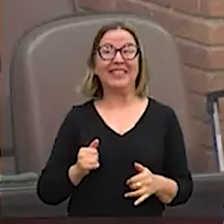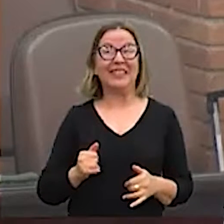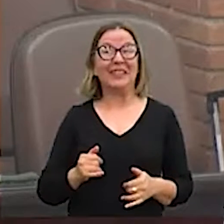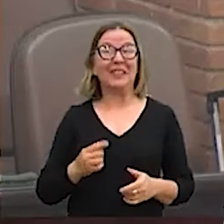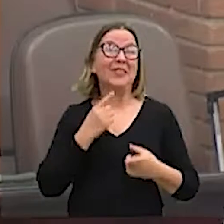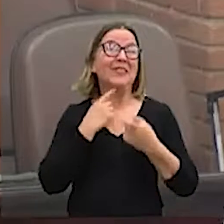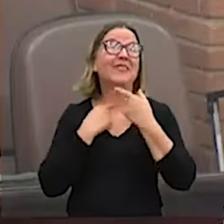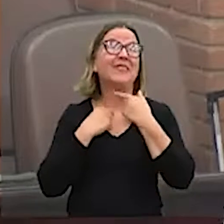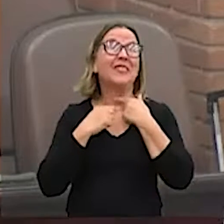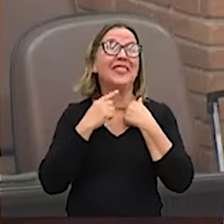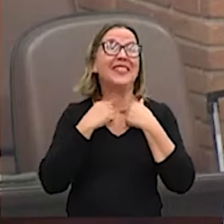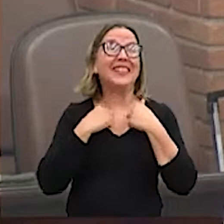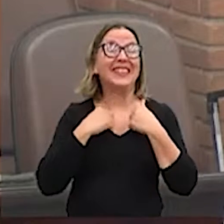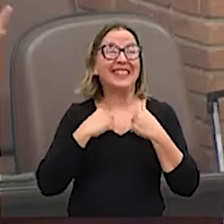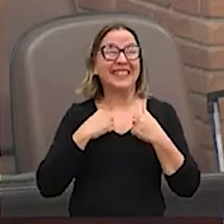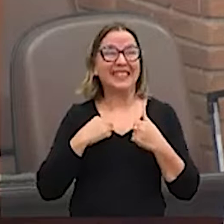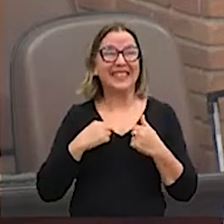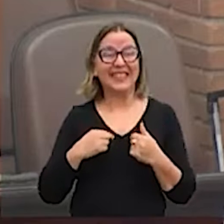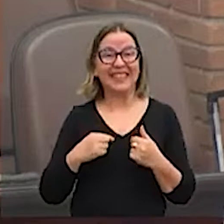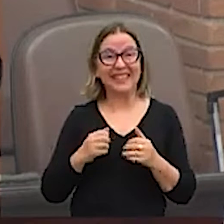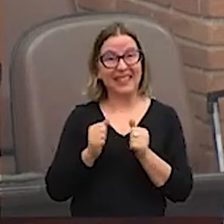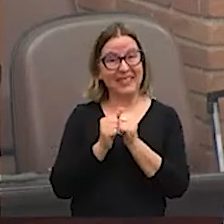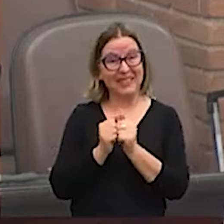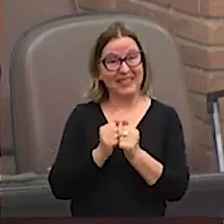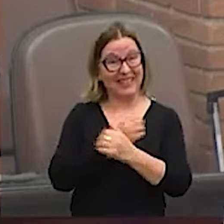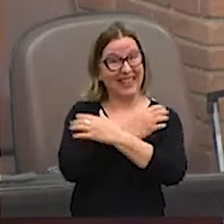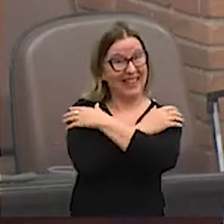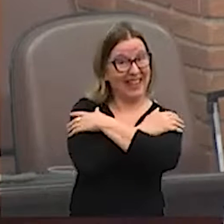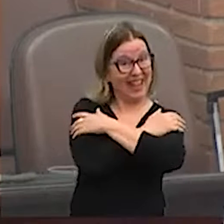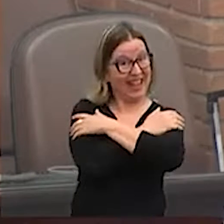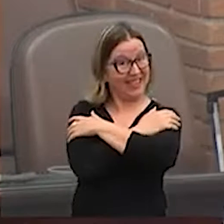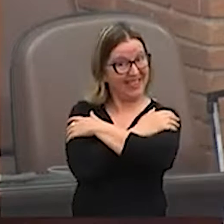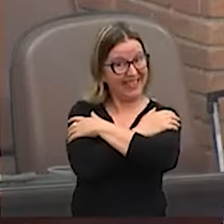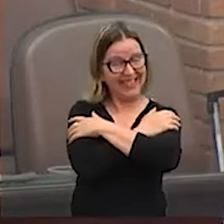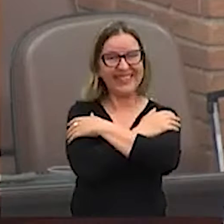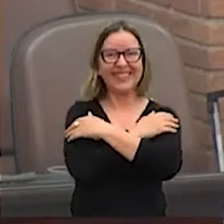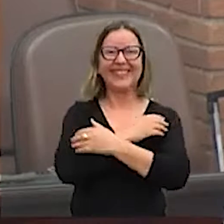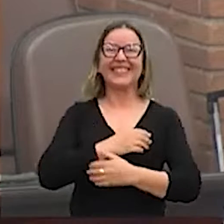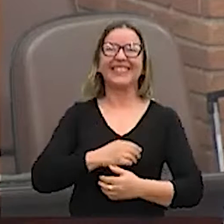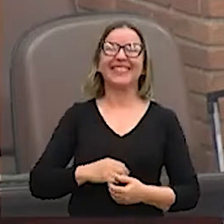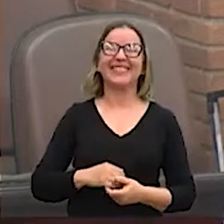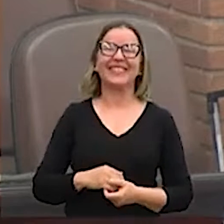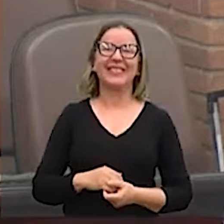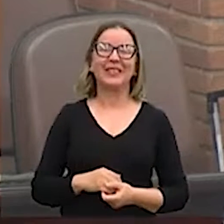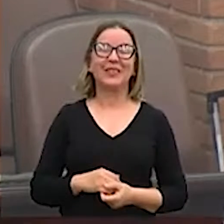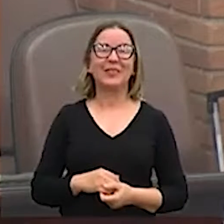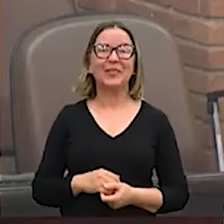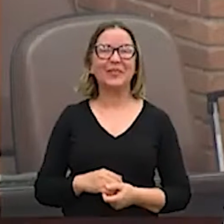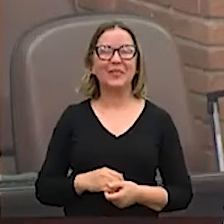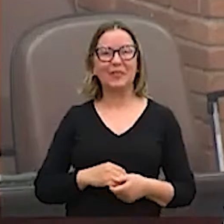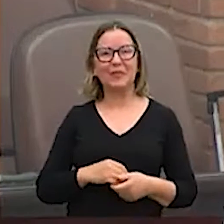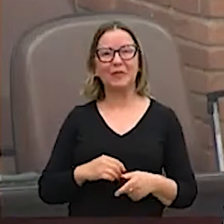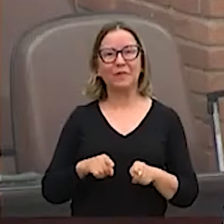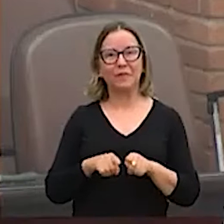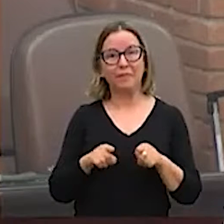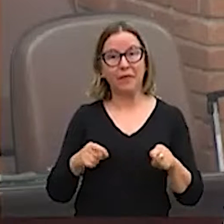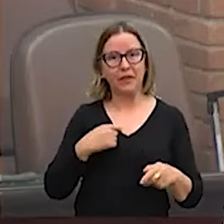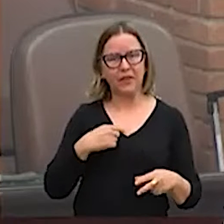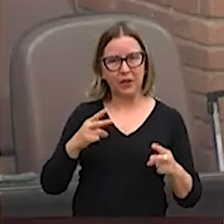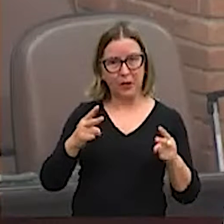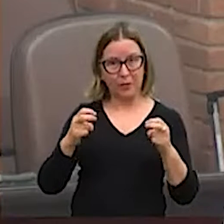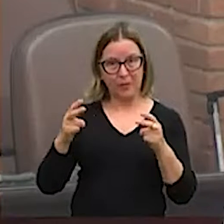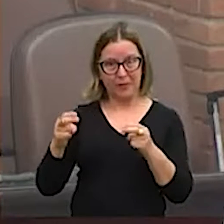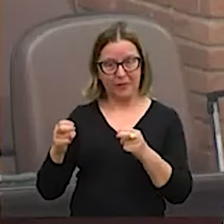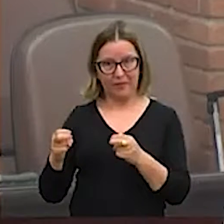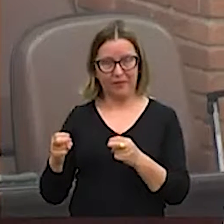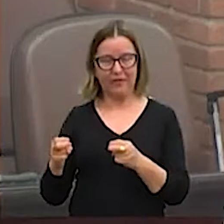dar aquele amplexo, né? Mas eu estava observando que